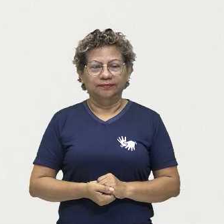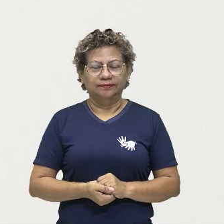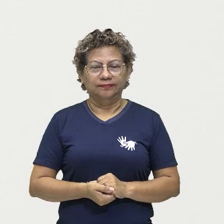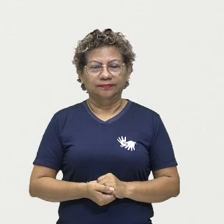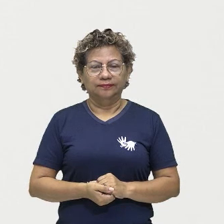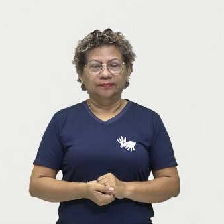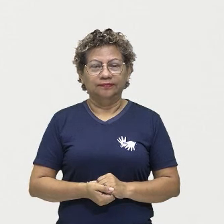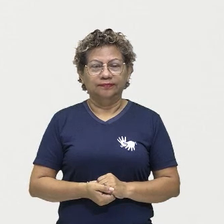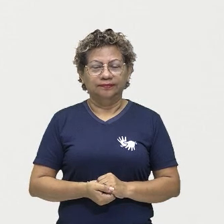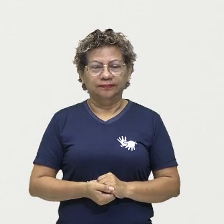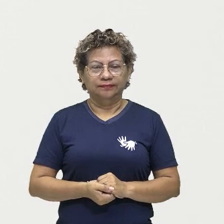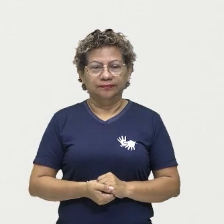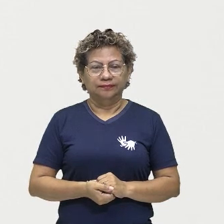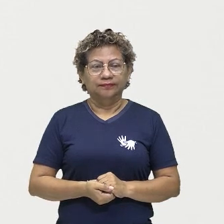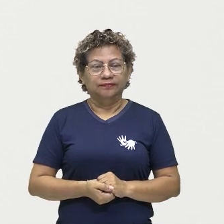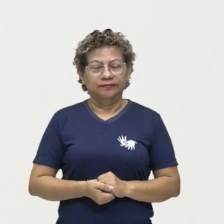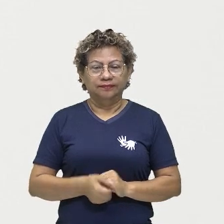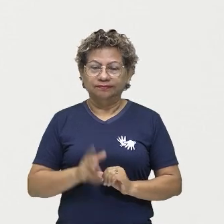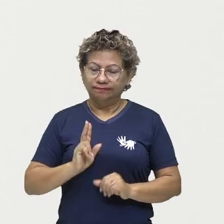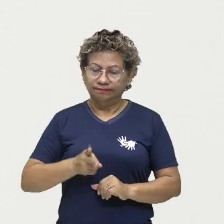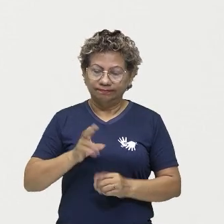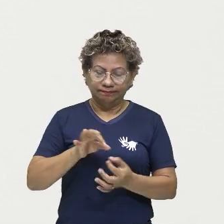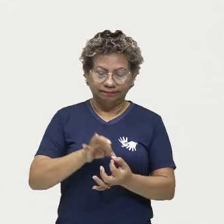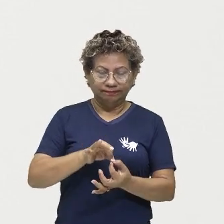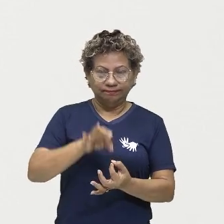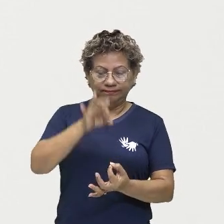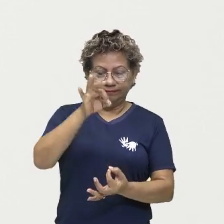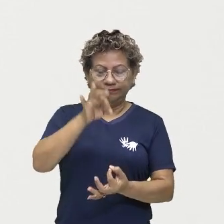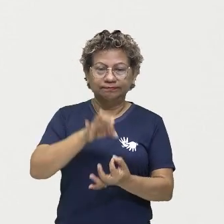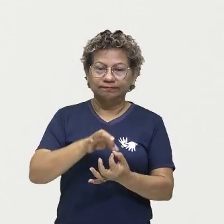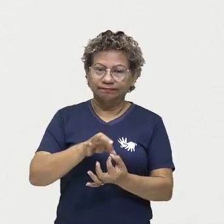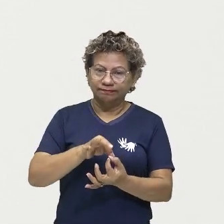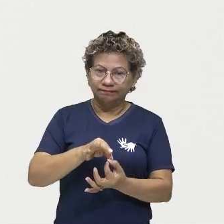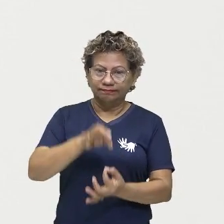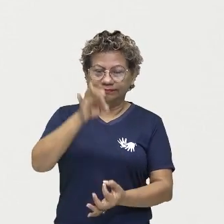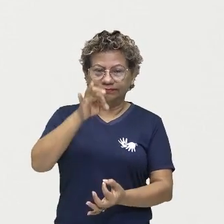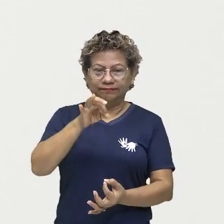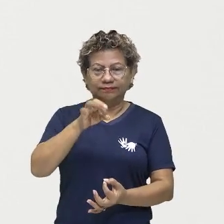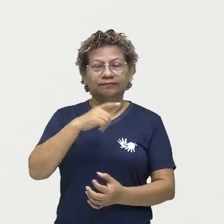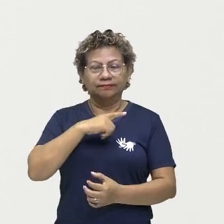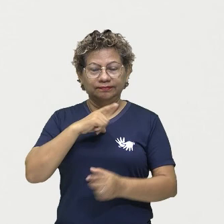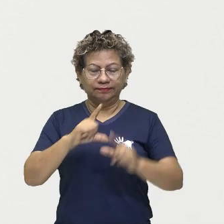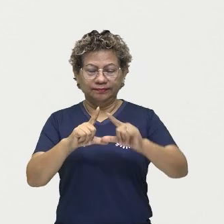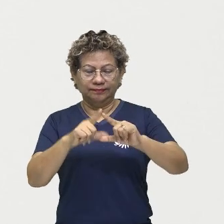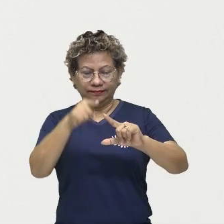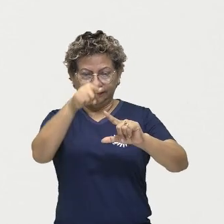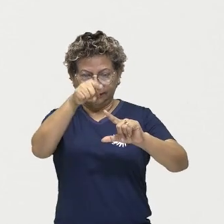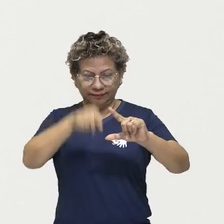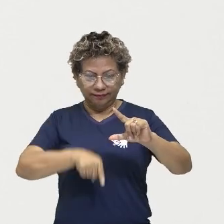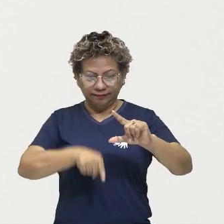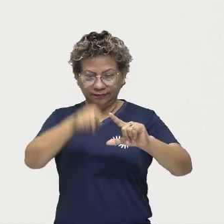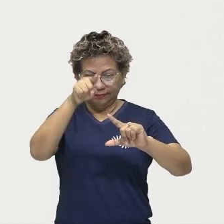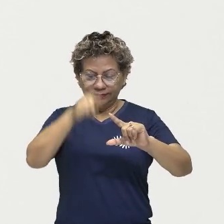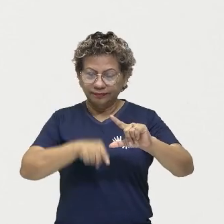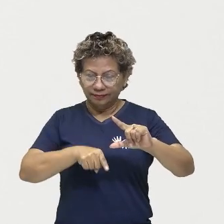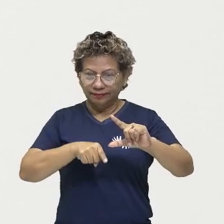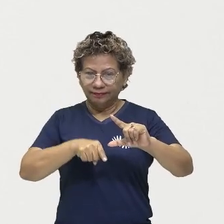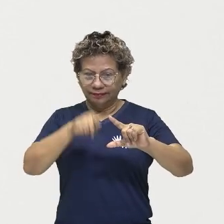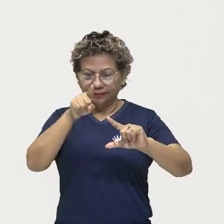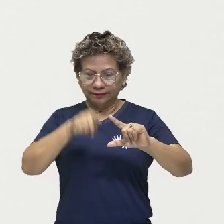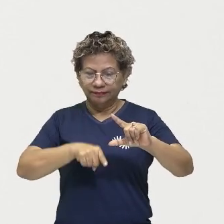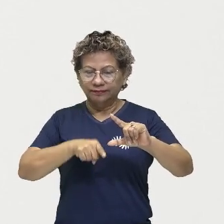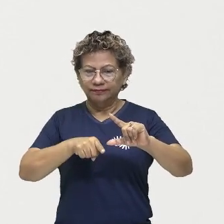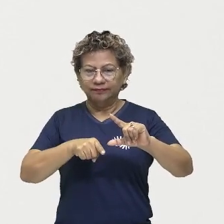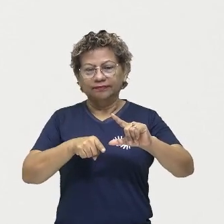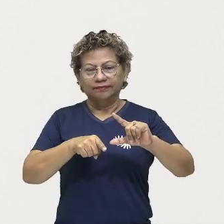e a mediana é aquele segmento de reta, ou aquela reta, né, que parte, né, do vértice